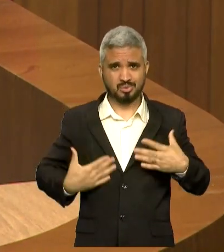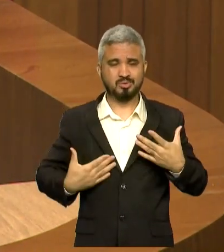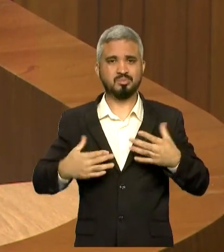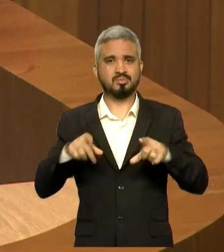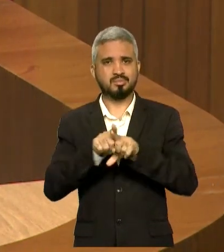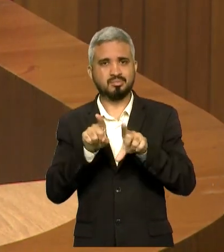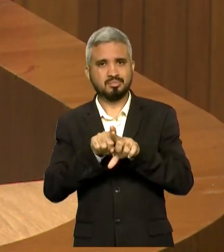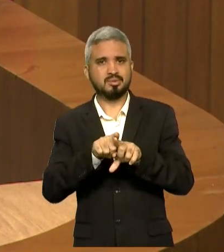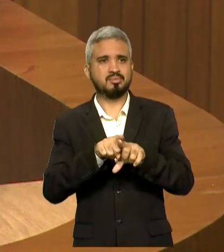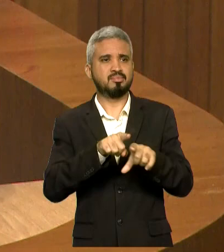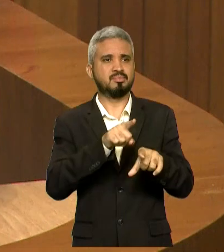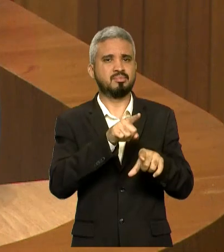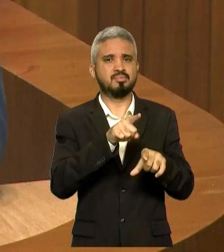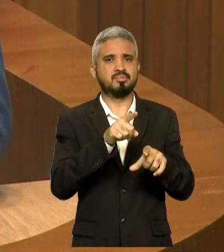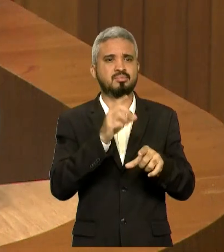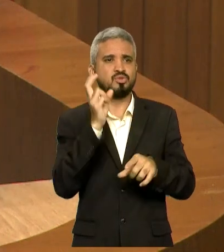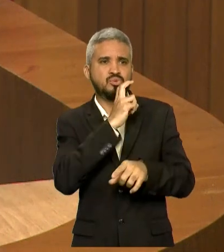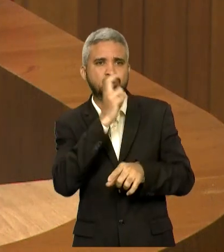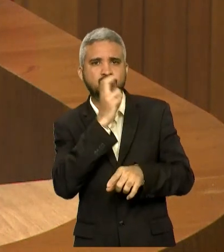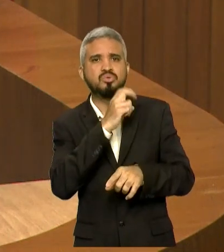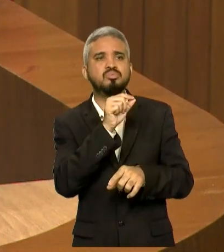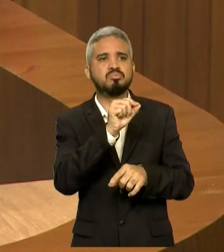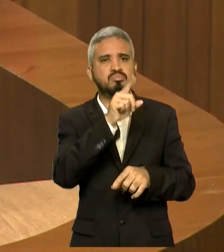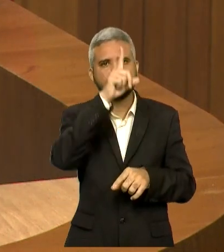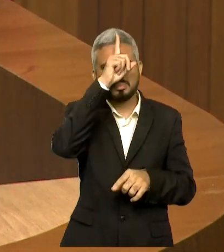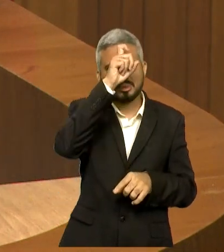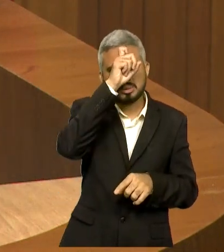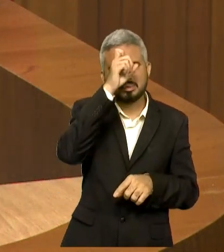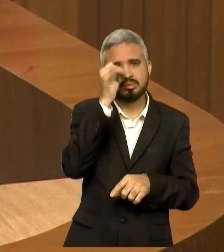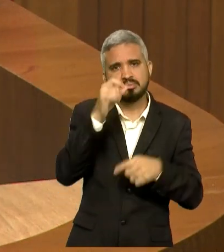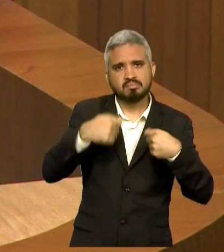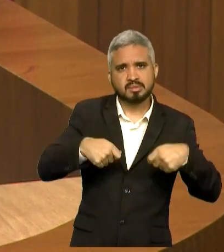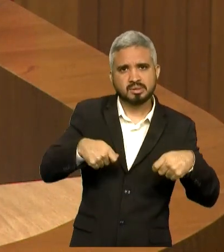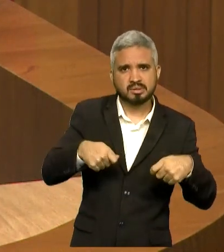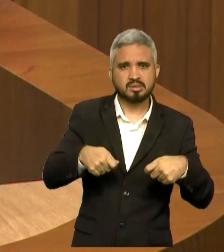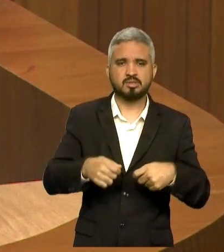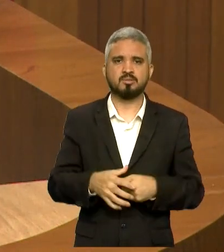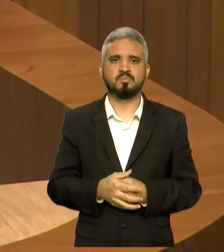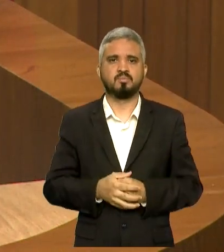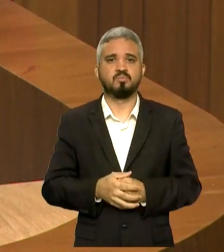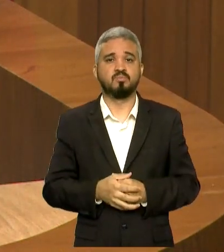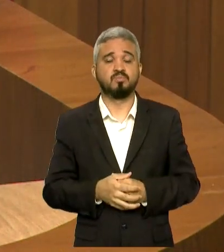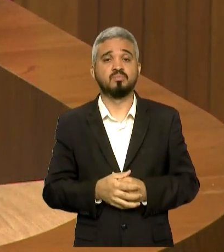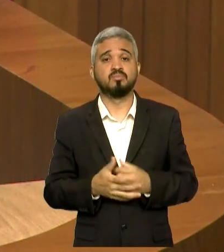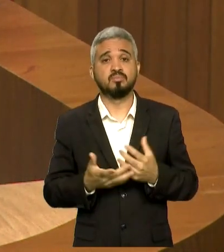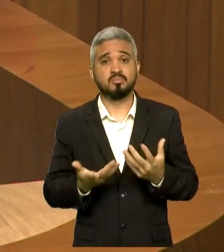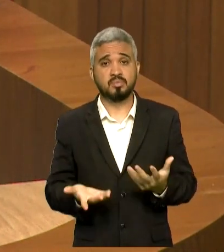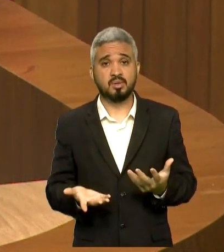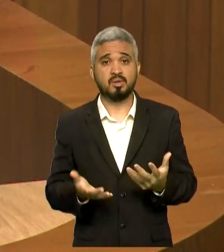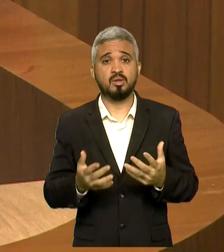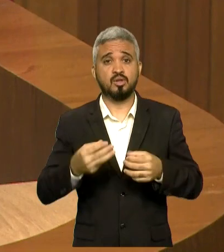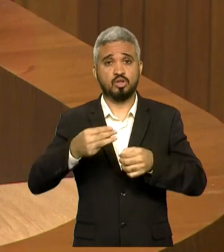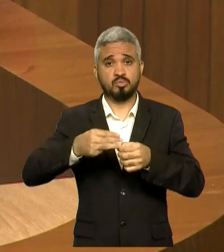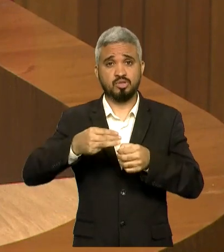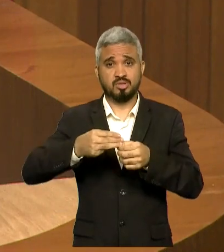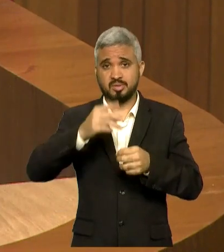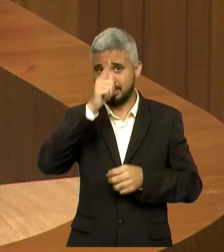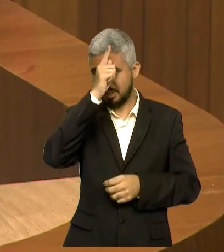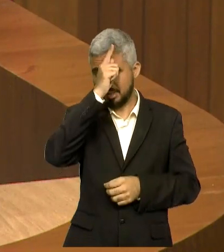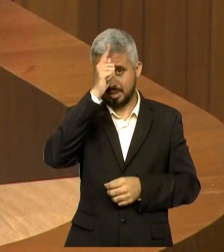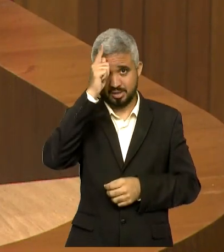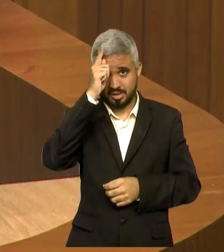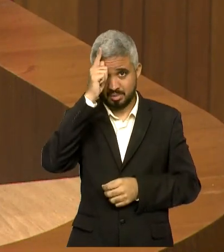E esse serviço, ele vem suprir essa lacuna. Ou seja, a mulher em situação de vulnerabilidade no município de Grajaú, ela não vai